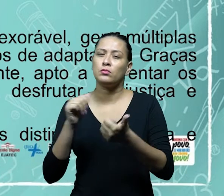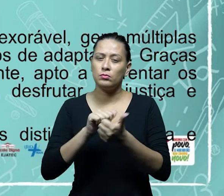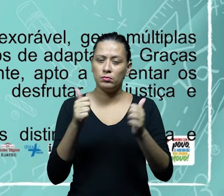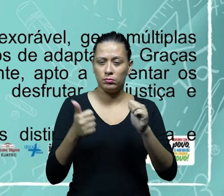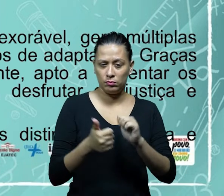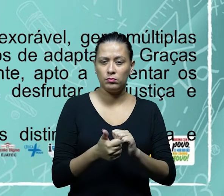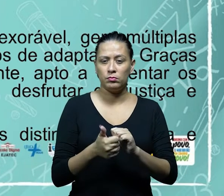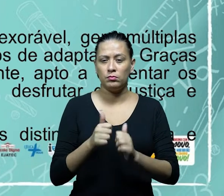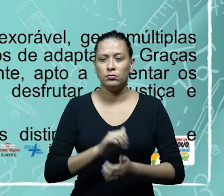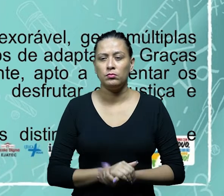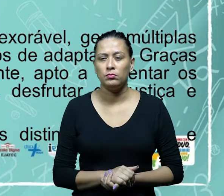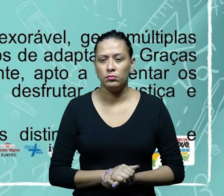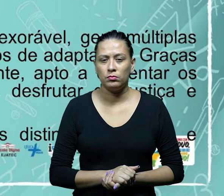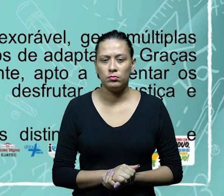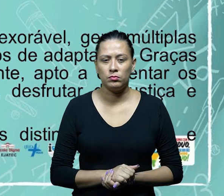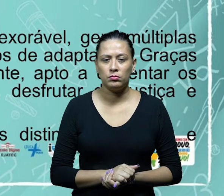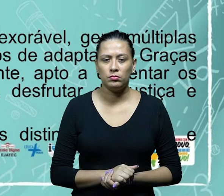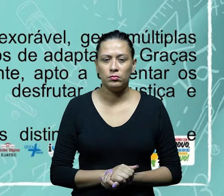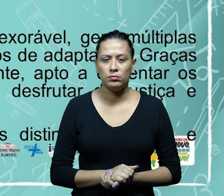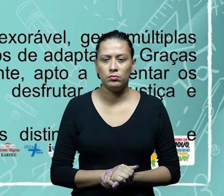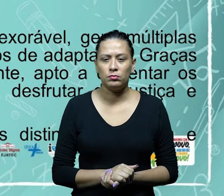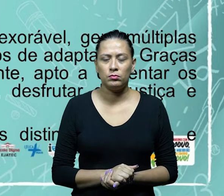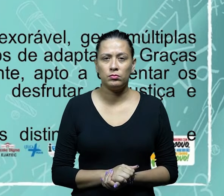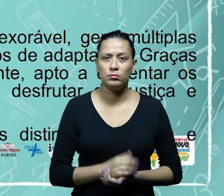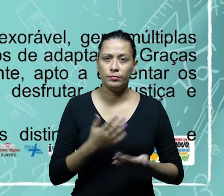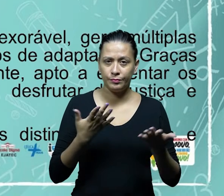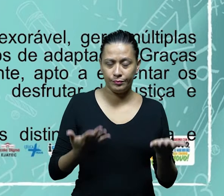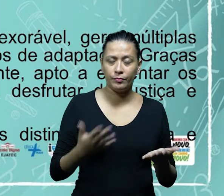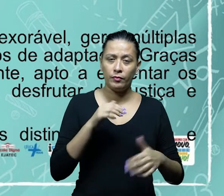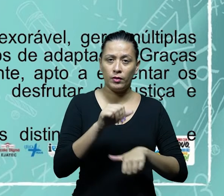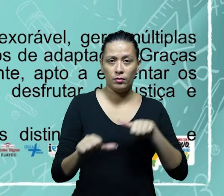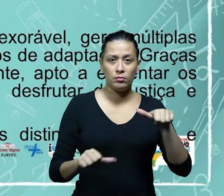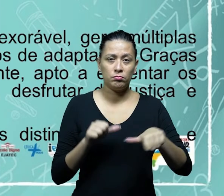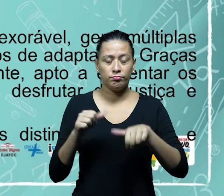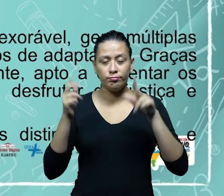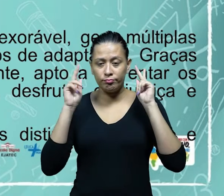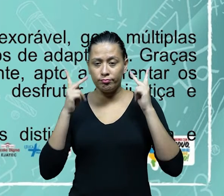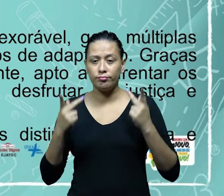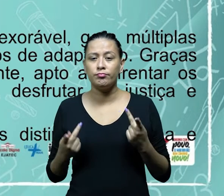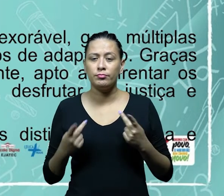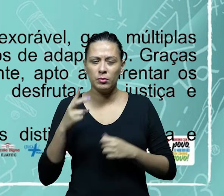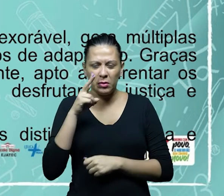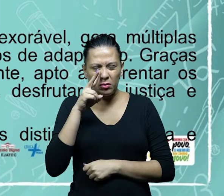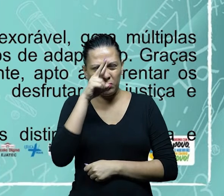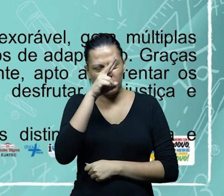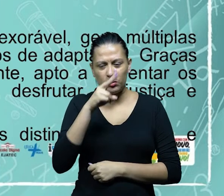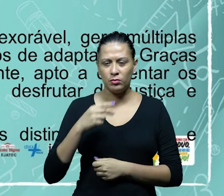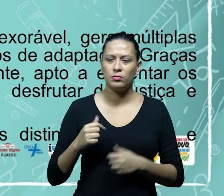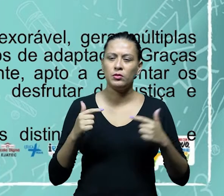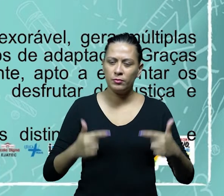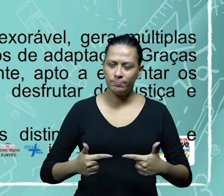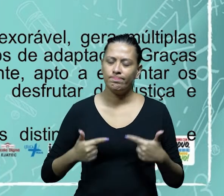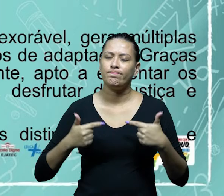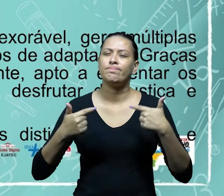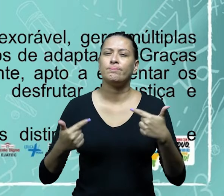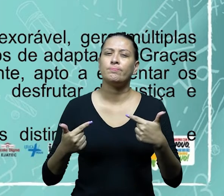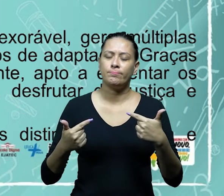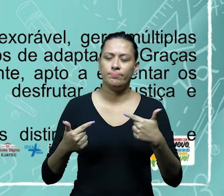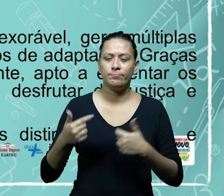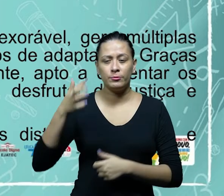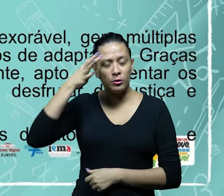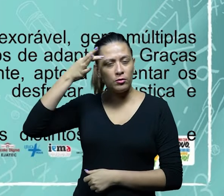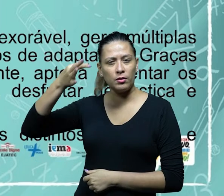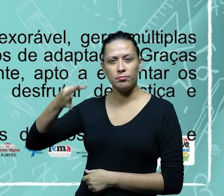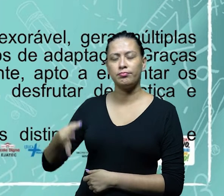adaptação e ele vai fazer com que o homem ele se torne mais forte capaz